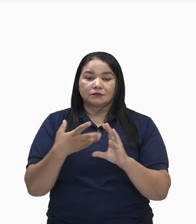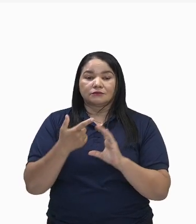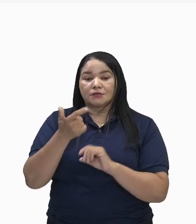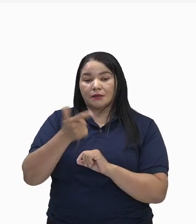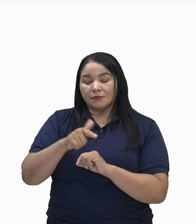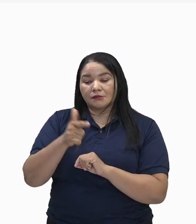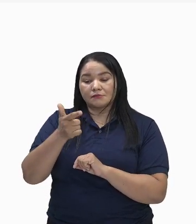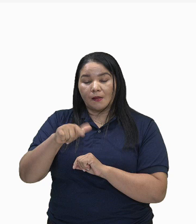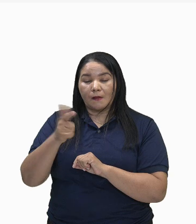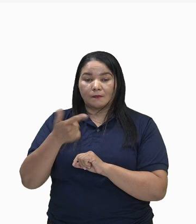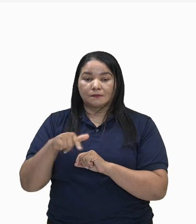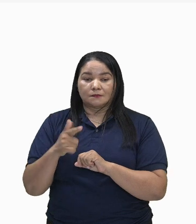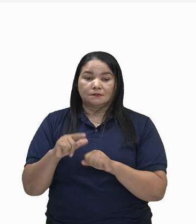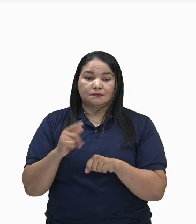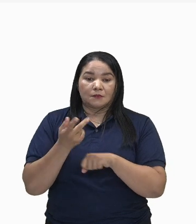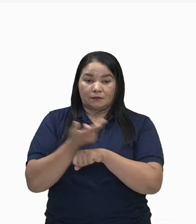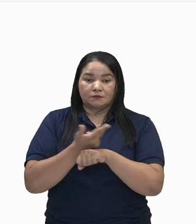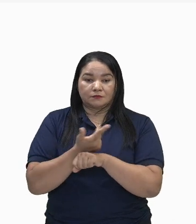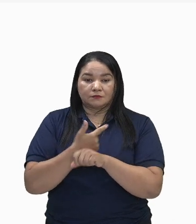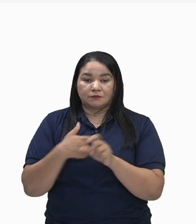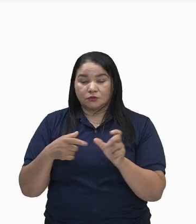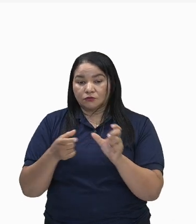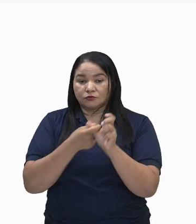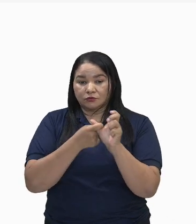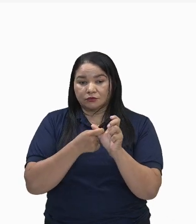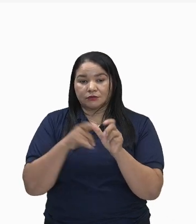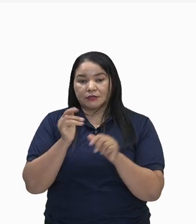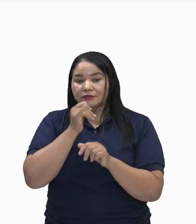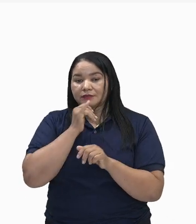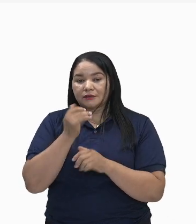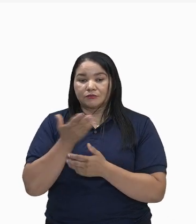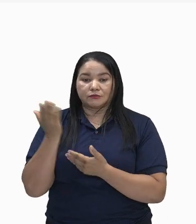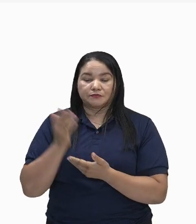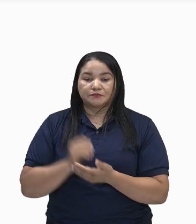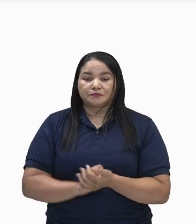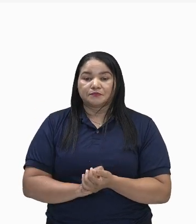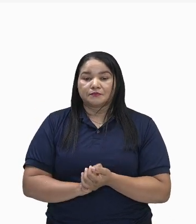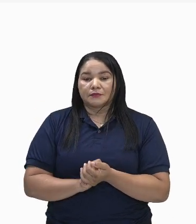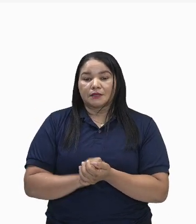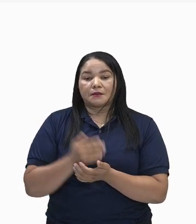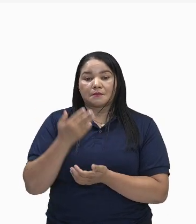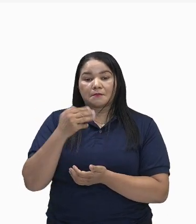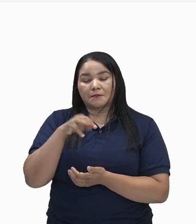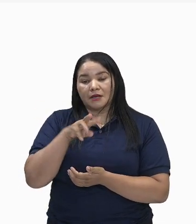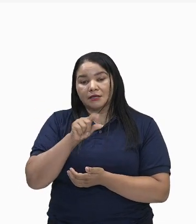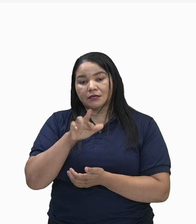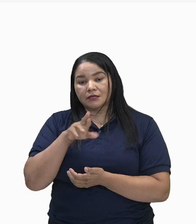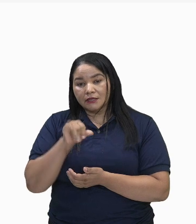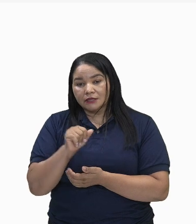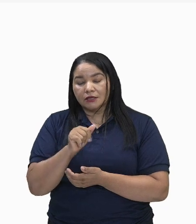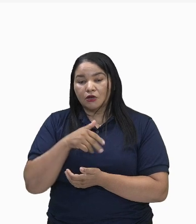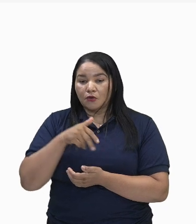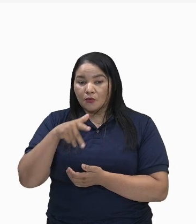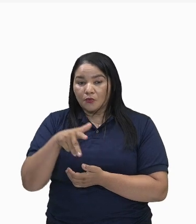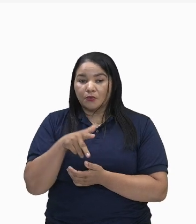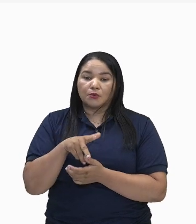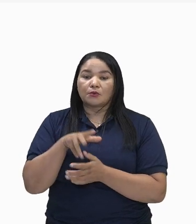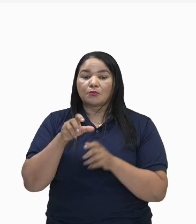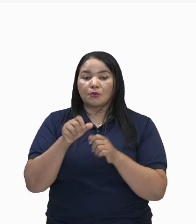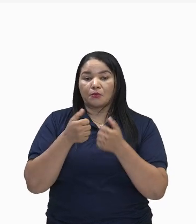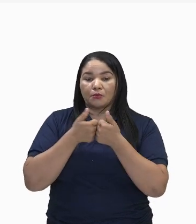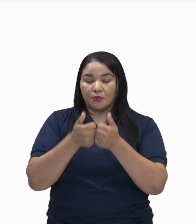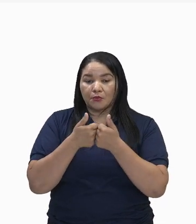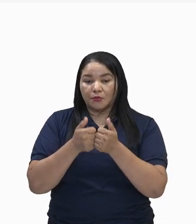de conjunção coordenativa. Exemplo de assíndeto. Maria correu, pegou o ônibus, foi